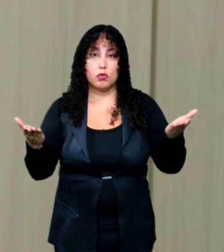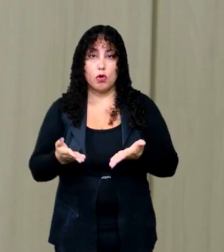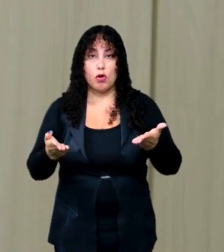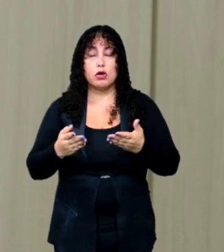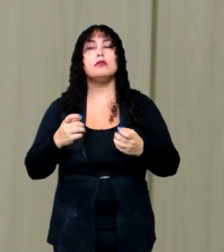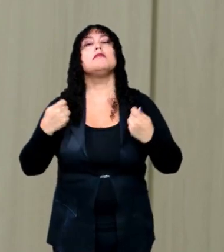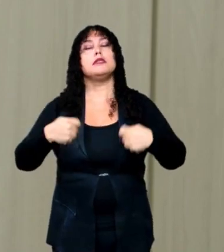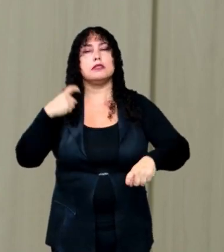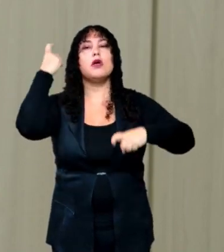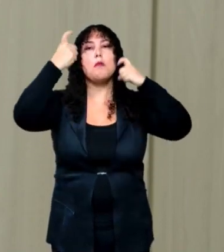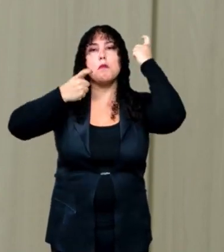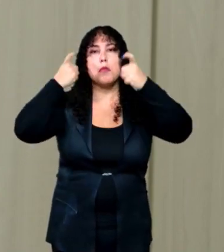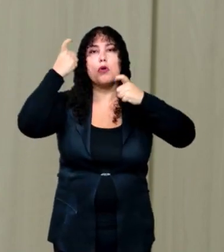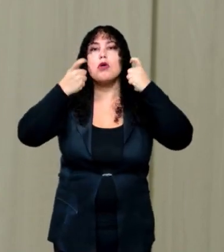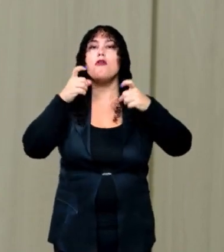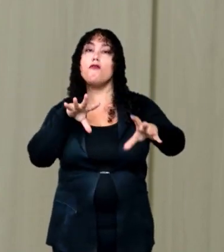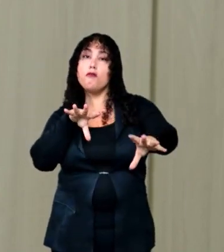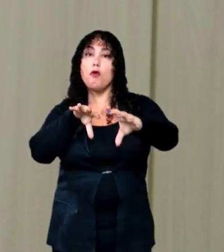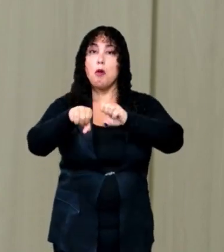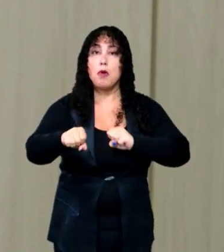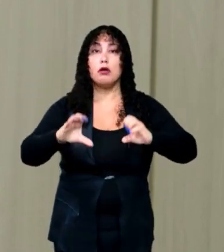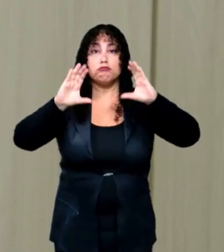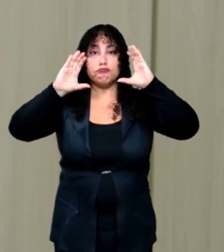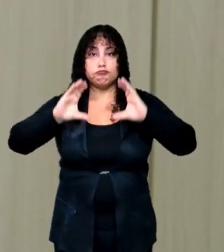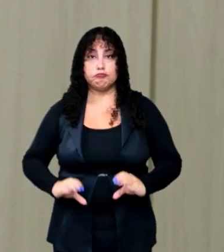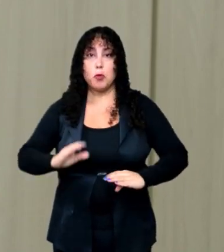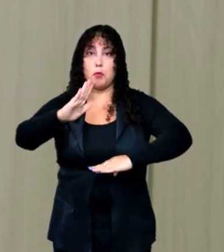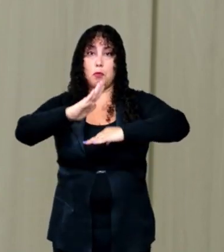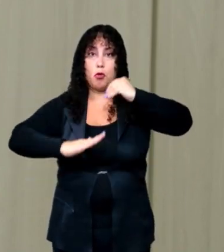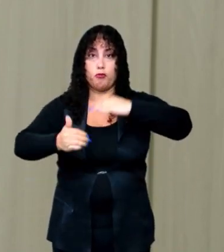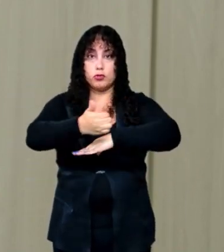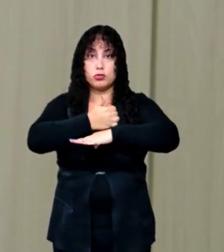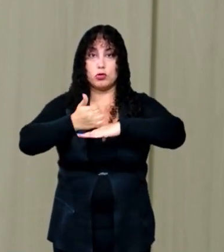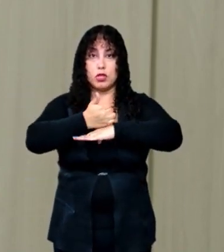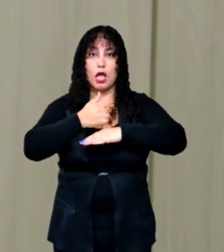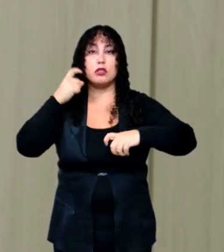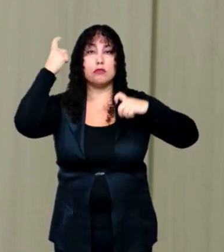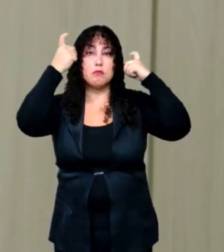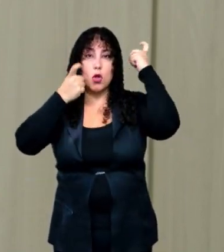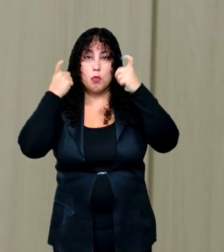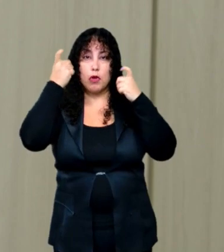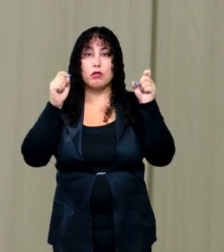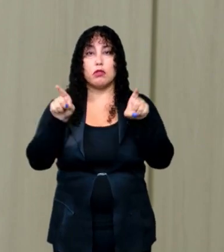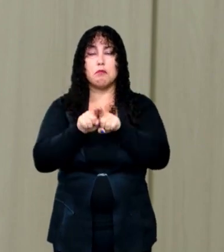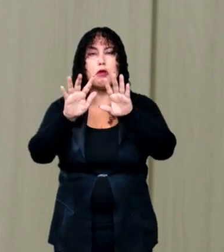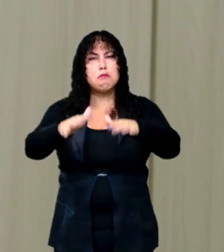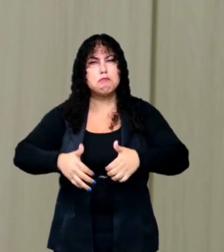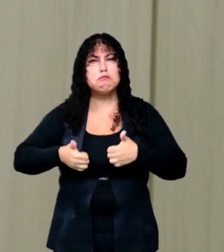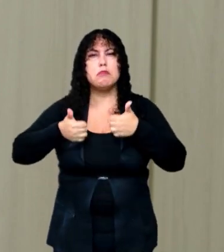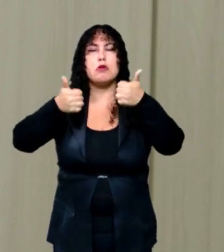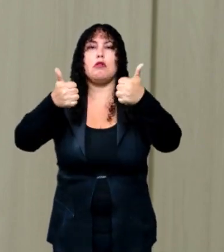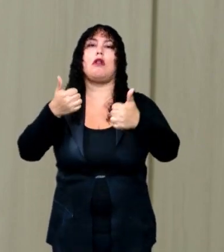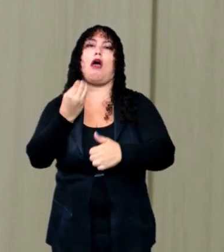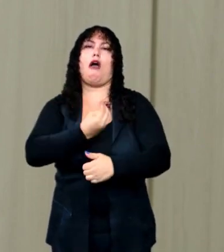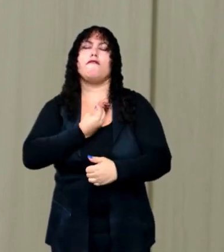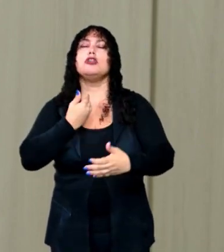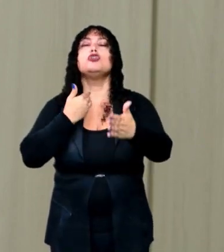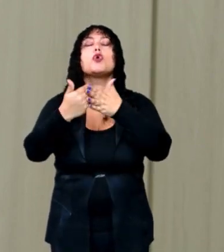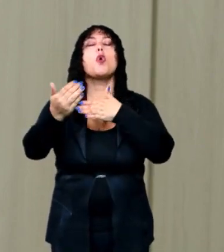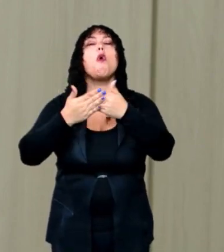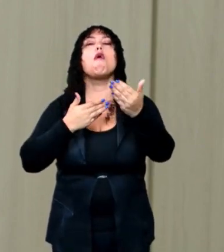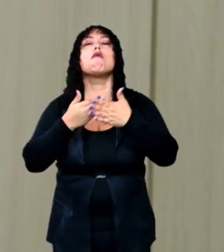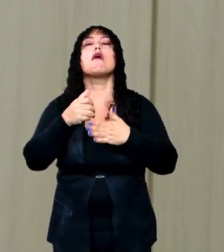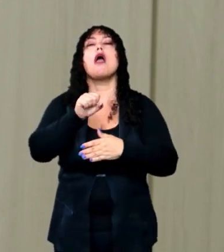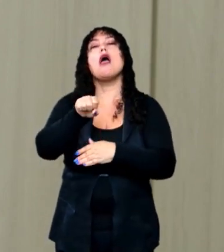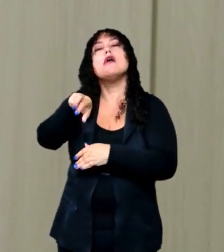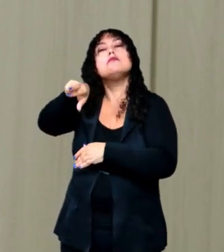que se preocupar em formar cidadãos profissionais preocupados em melhorar a vida de qualquer ser.